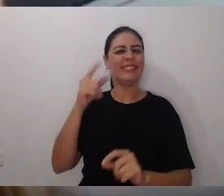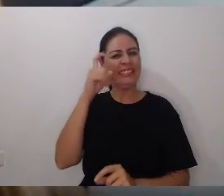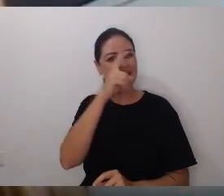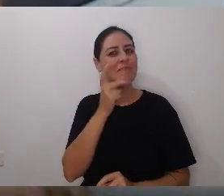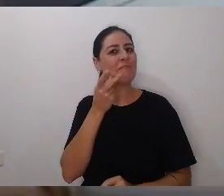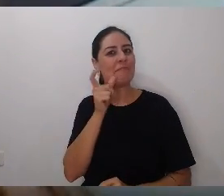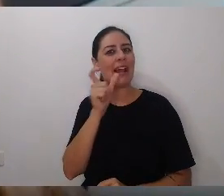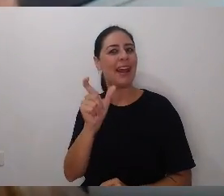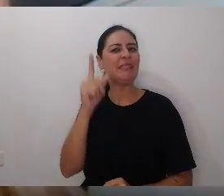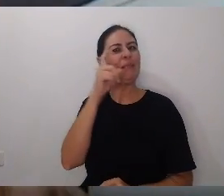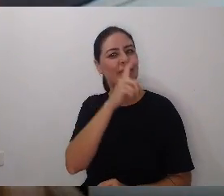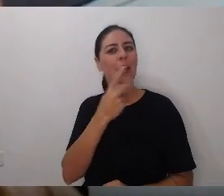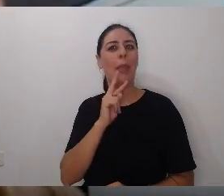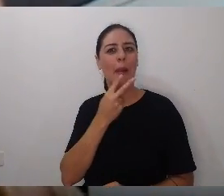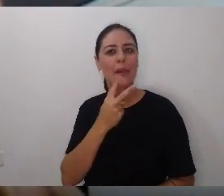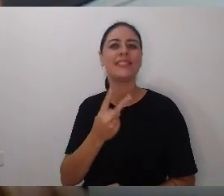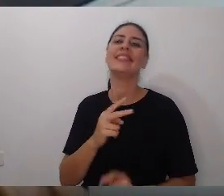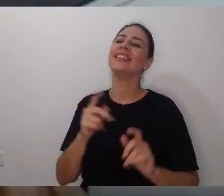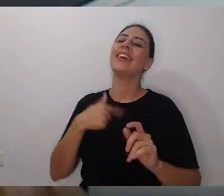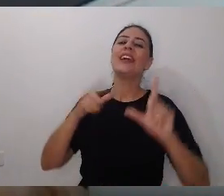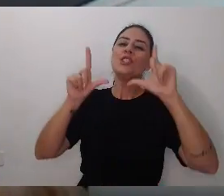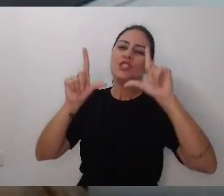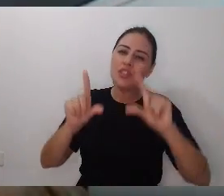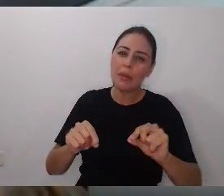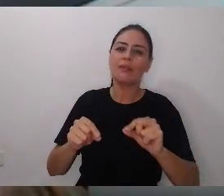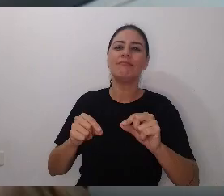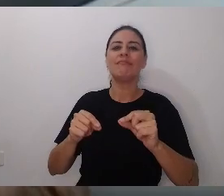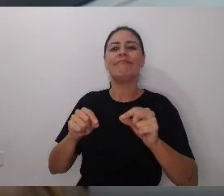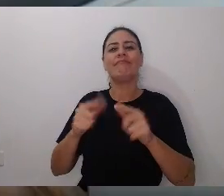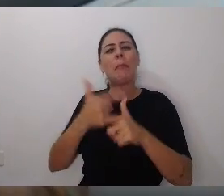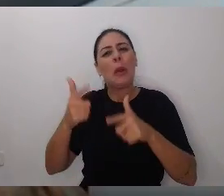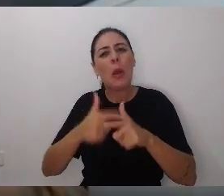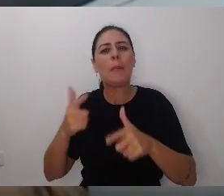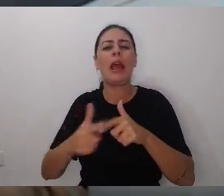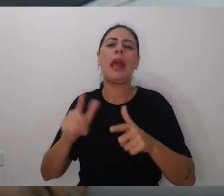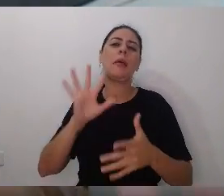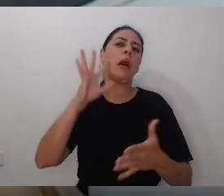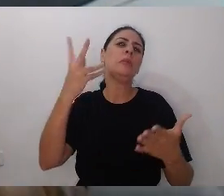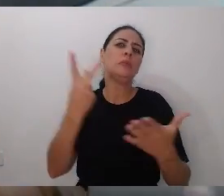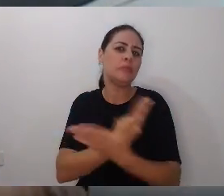crianças sapateiam, esperneiam, se jogam no chão. Então, eu acredito que quando a gente justifica o não,